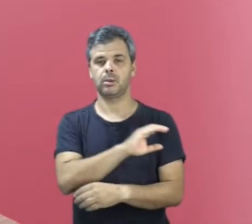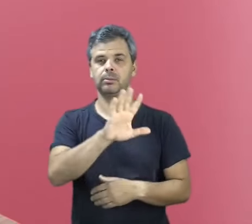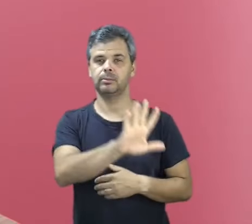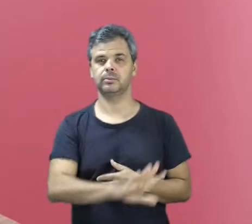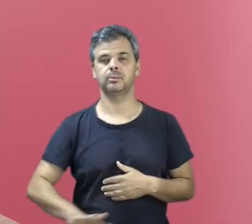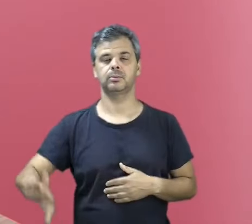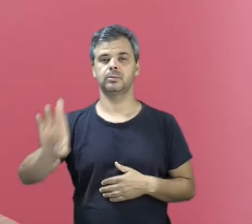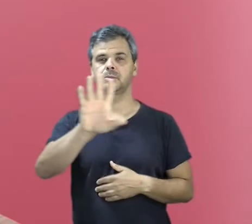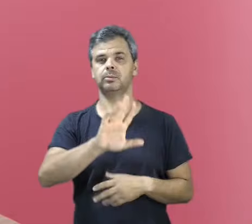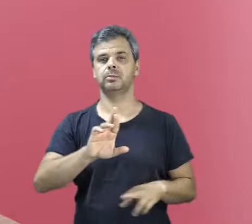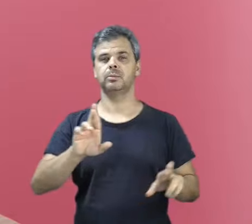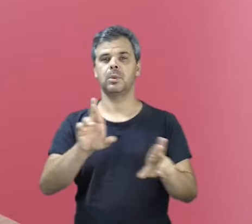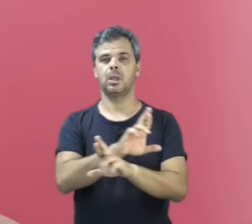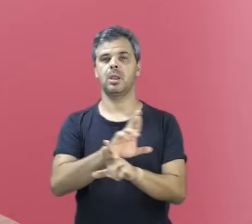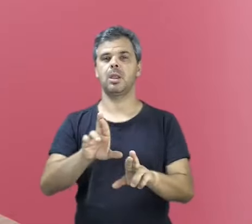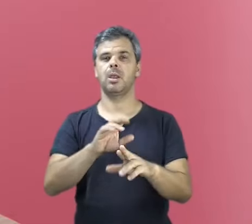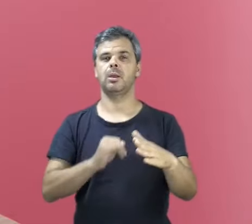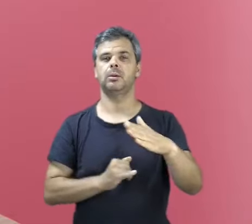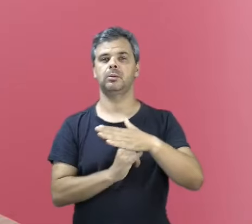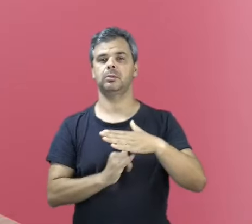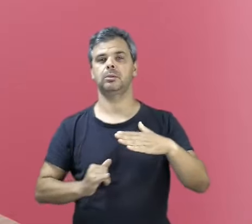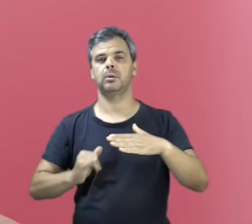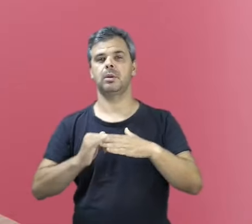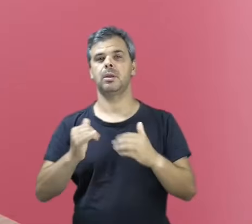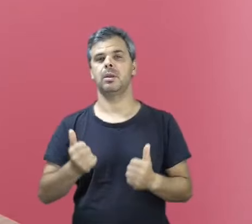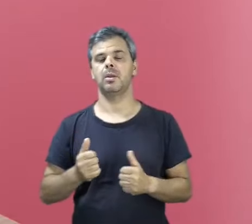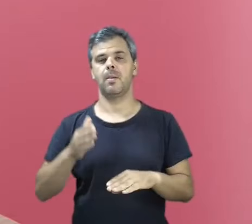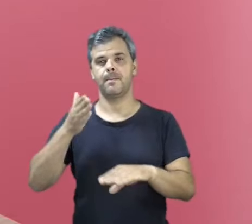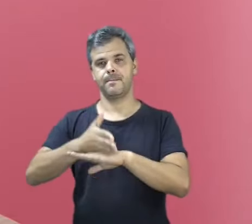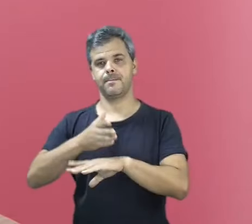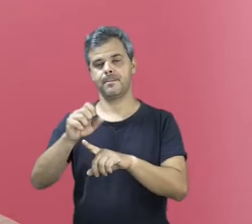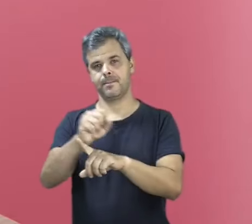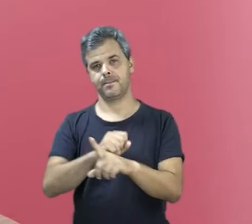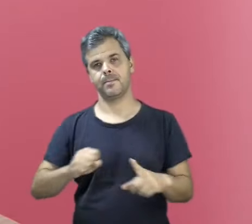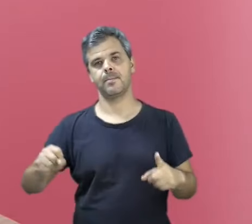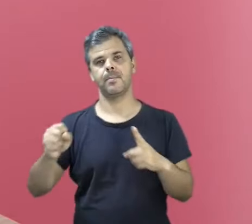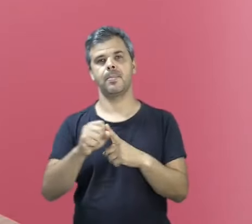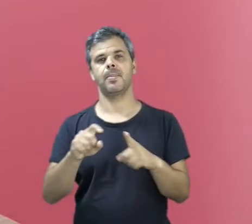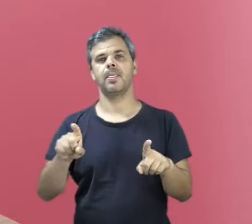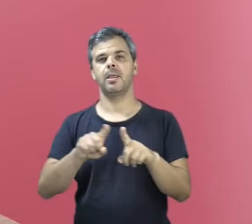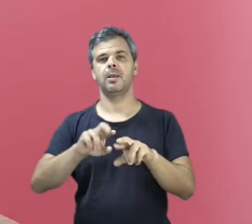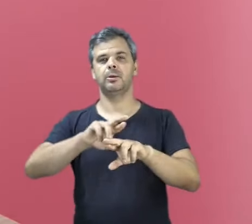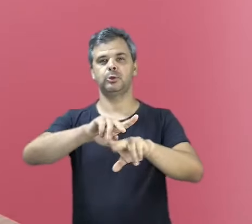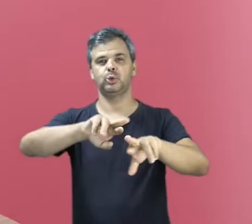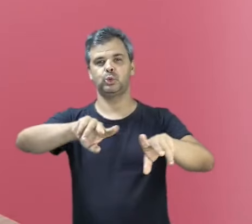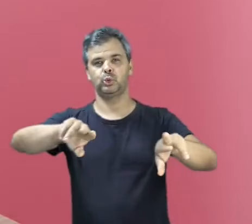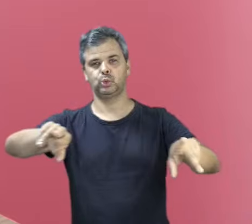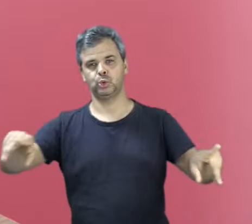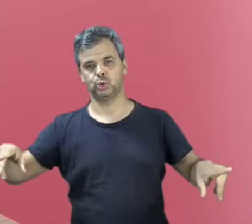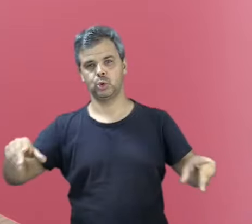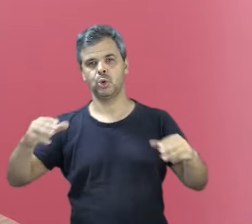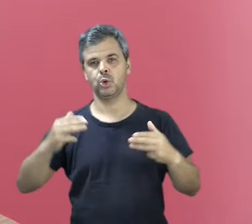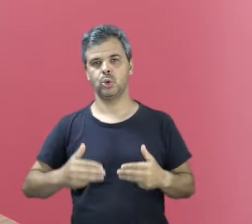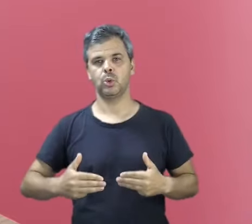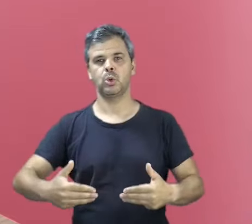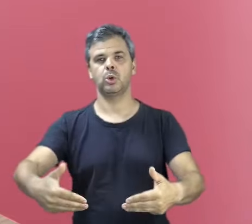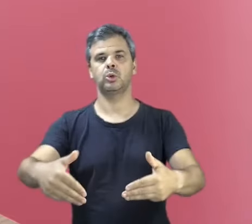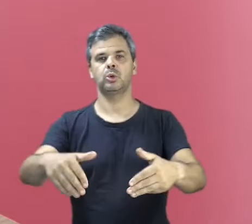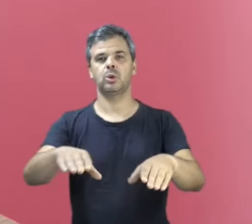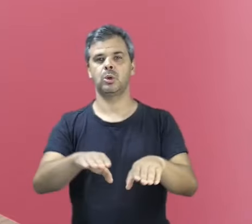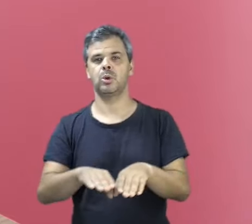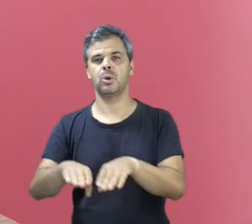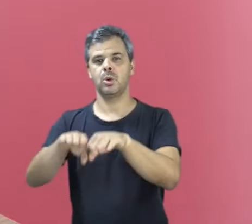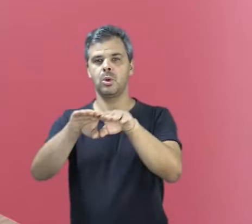de relações institucionais da Assessoria de Participação Social e Diversidade do Ministério da